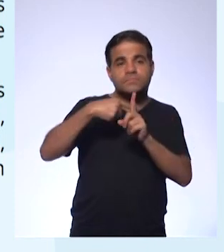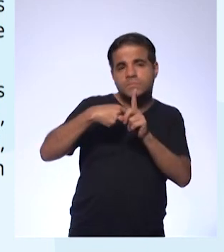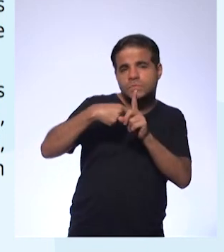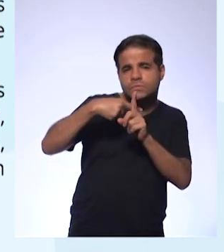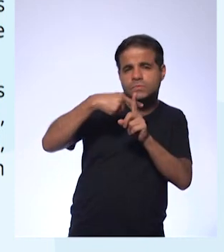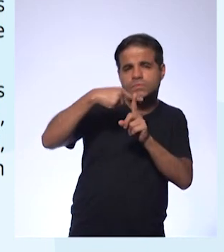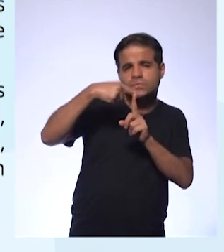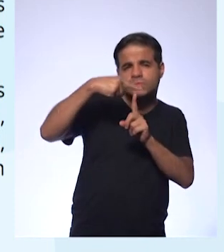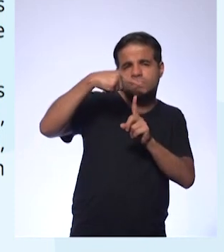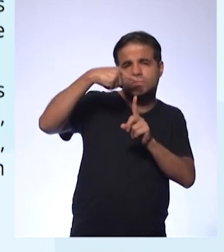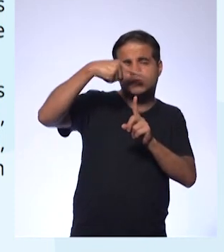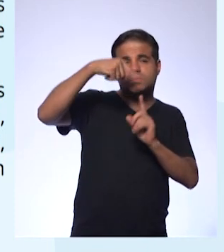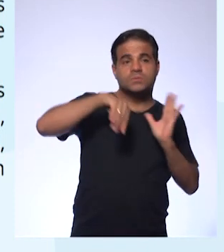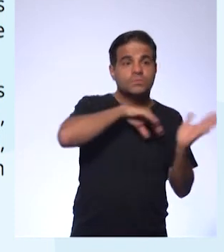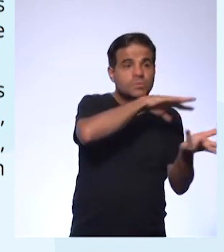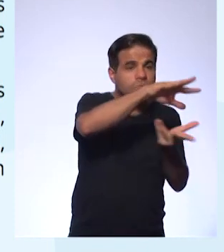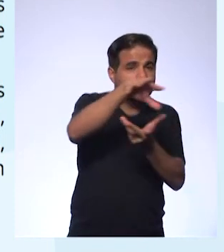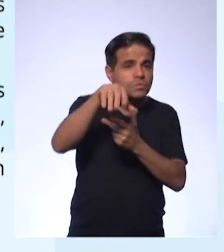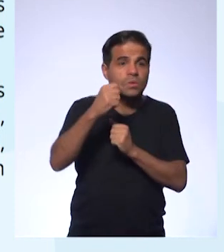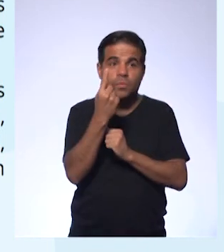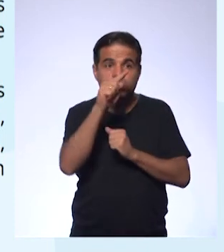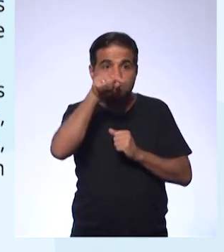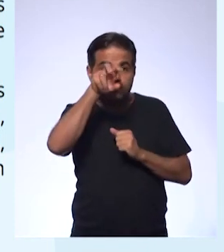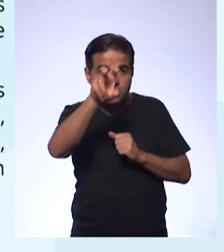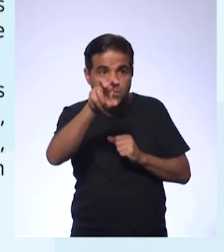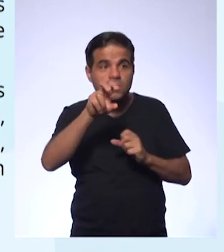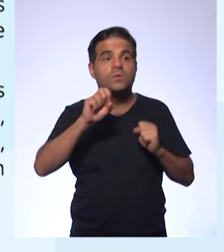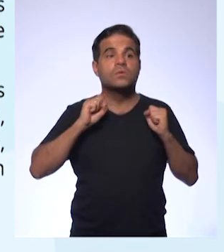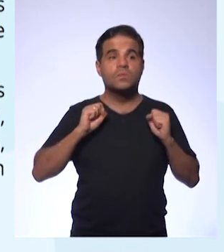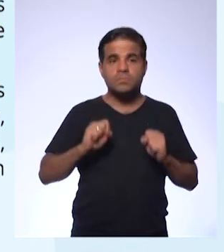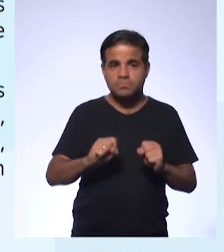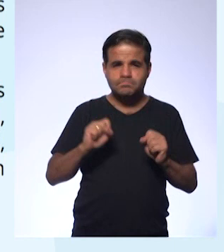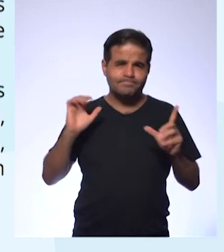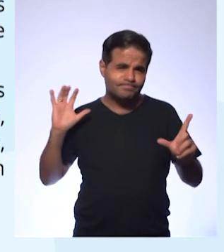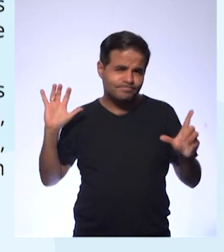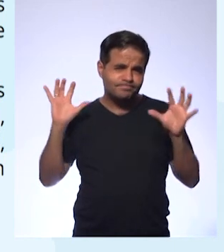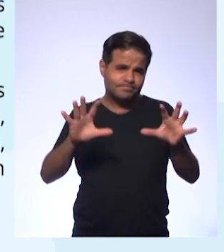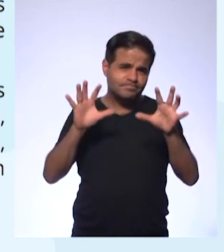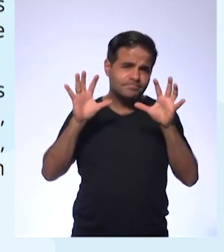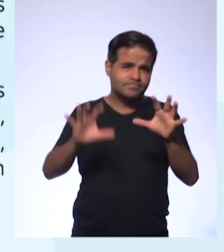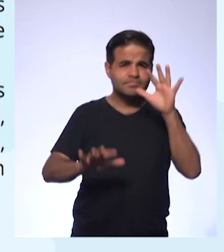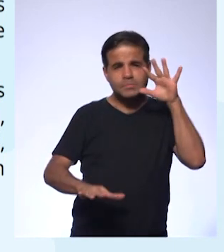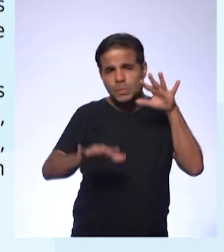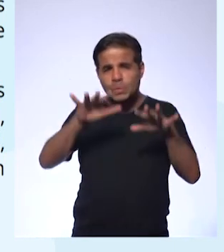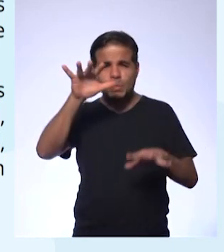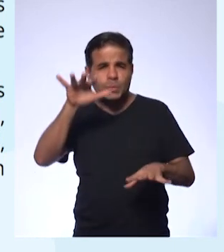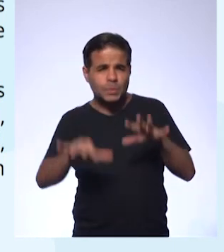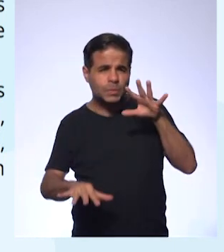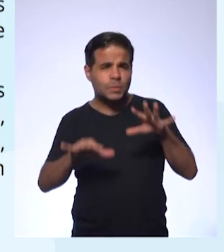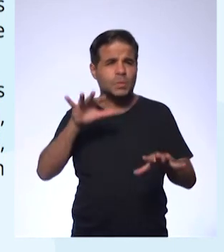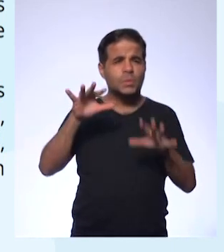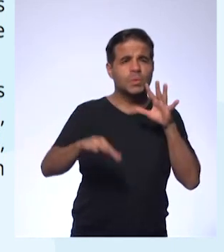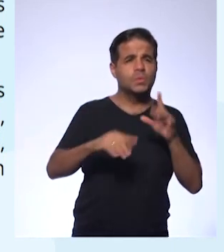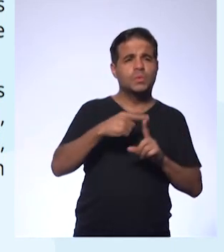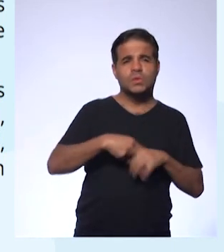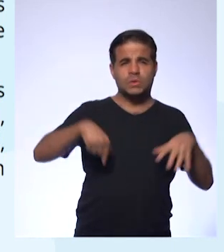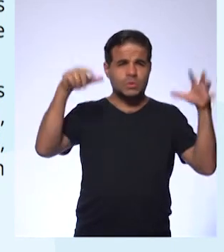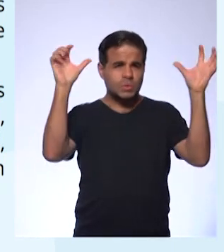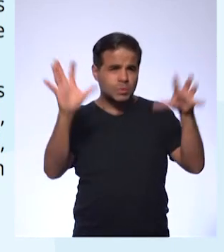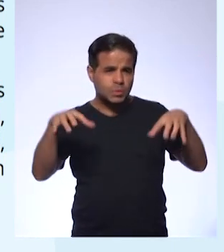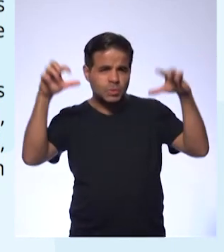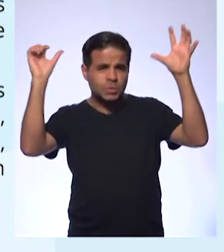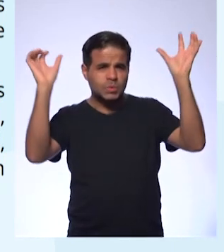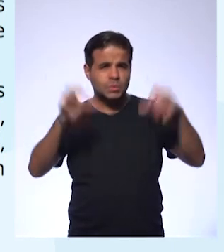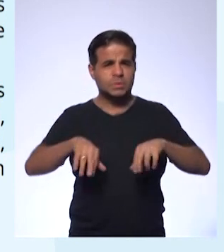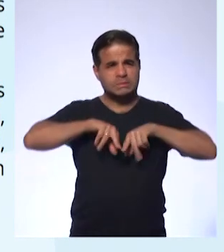na temperatura média mundial de 1,5 graus Celsius implica variações de temperatura, chuvas